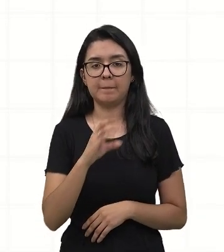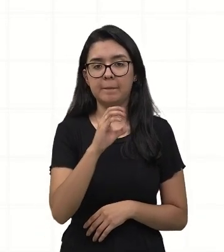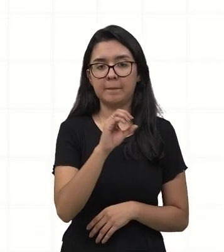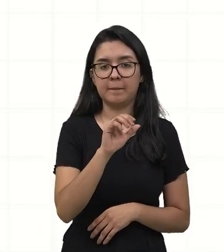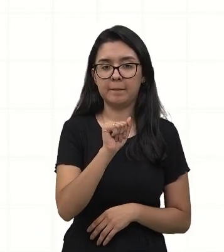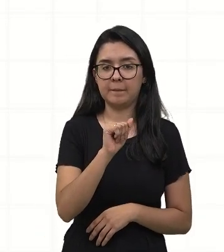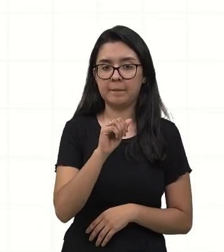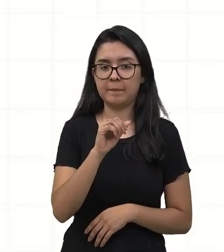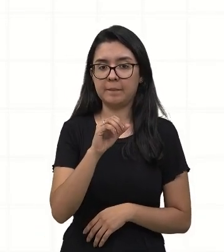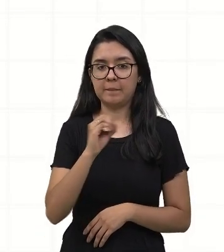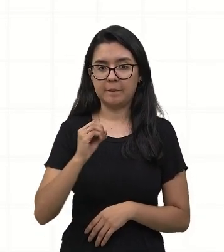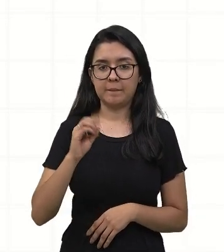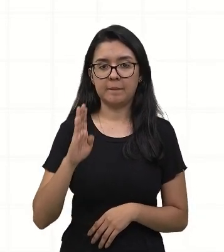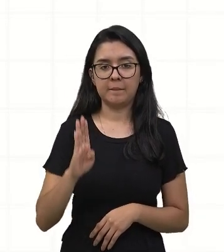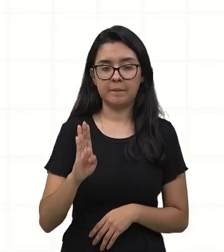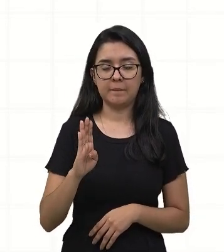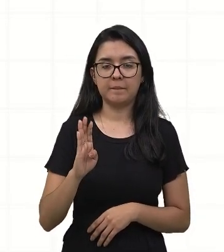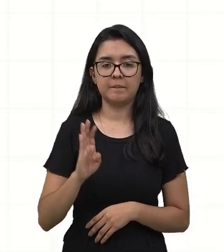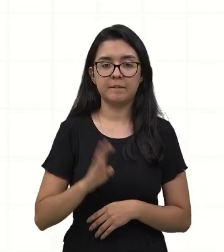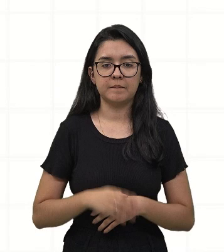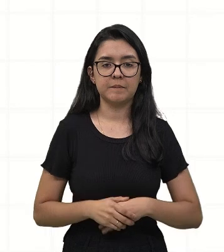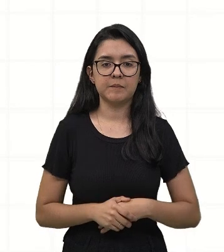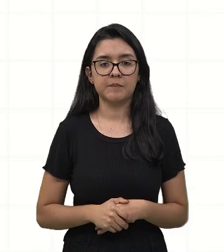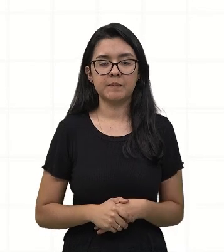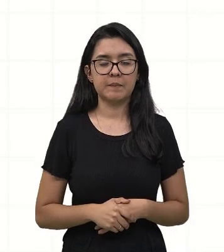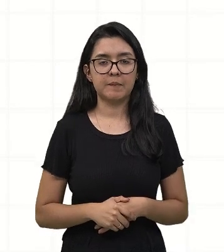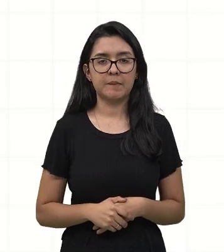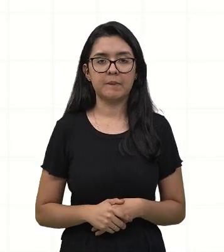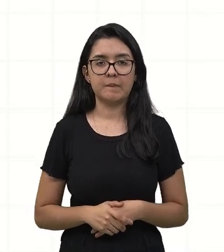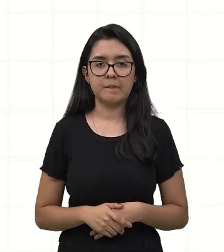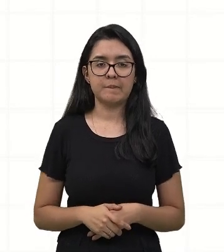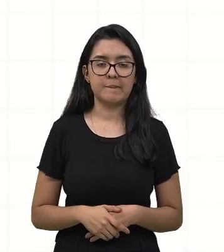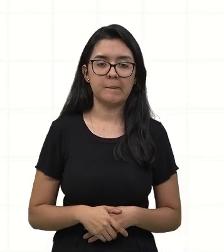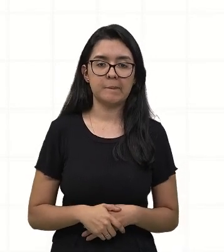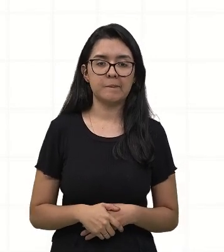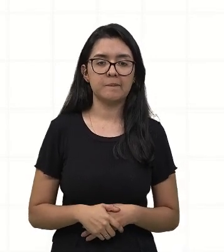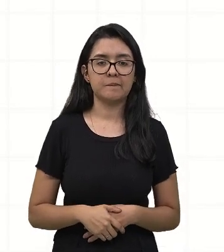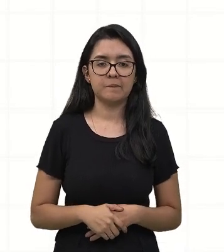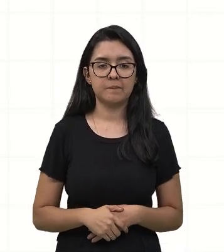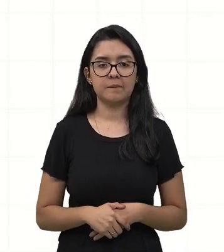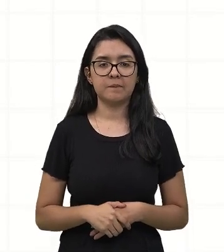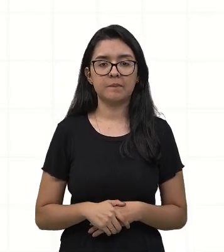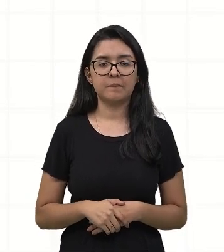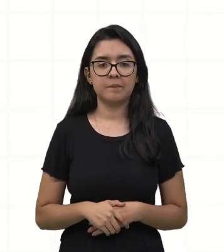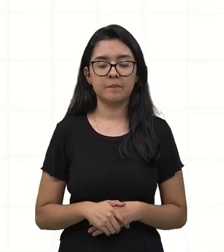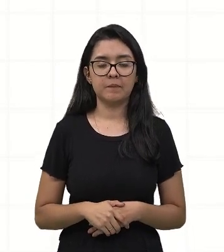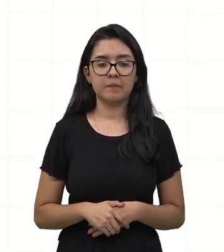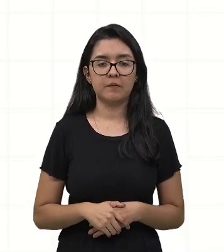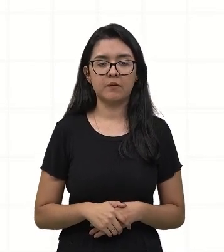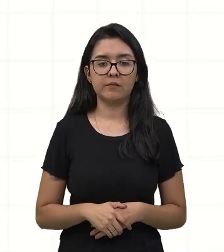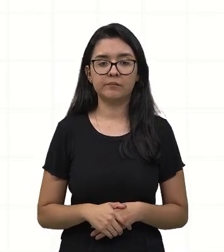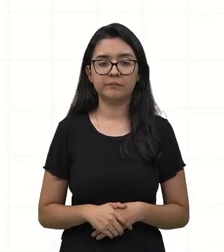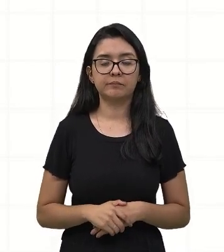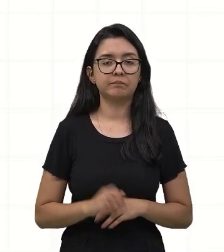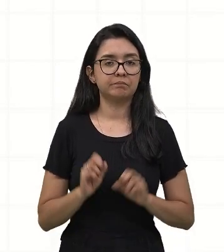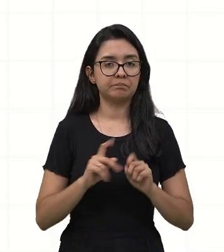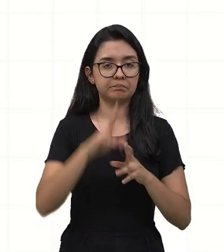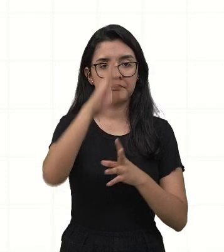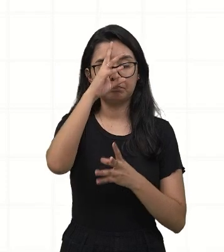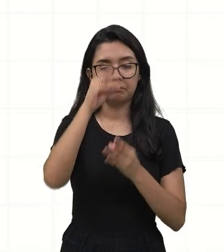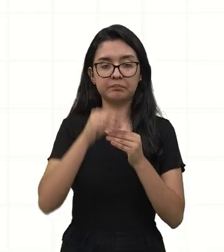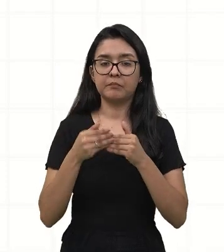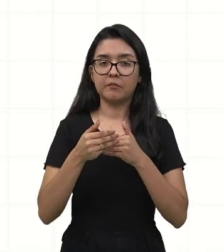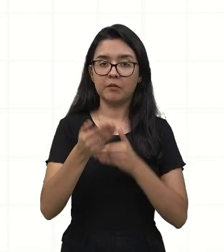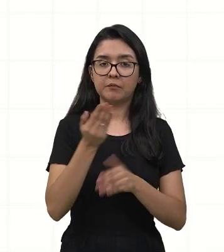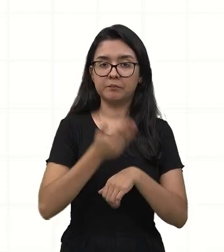a origem, colocamos o acento circunflexo, e depois falamos a outra letra que representa a outra semirreta. Tudo bem? Então, bora